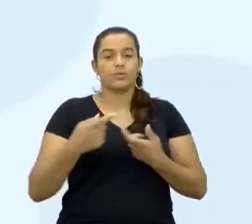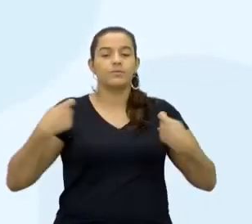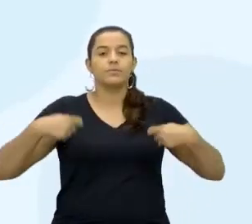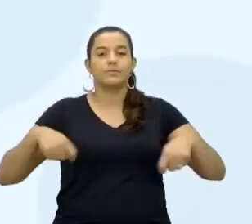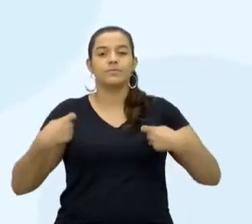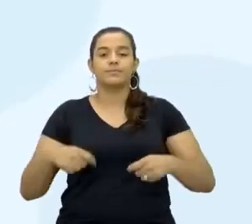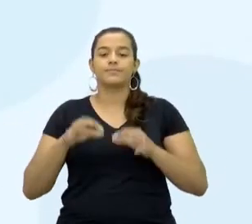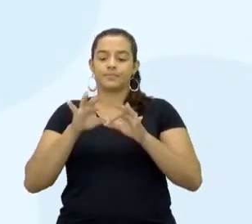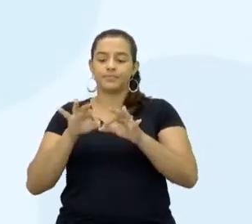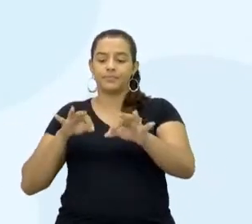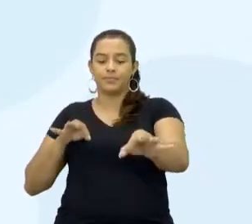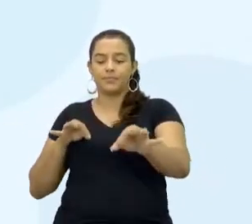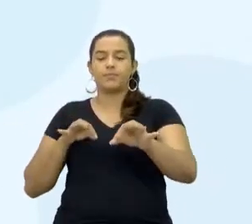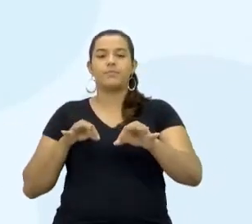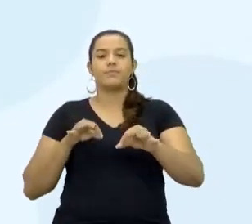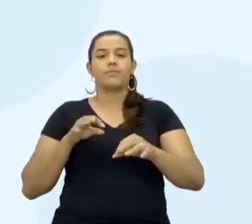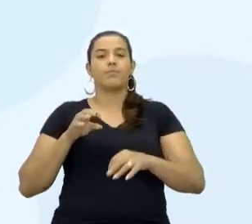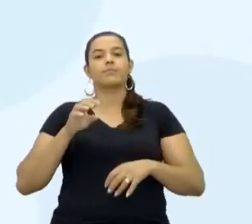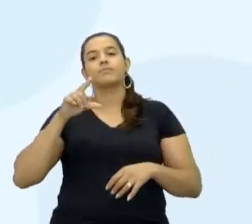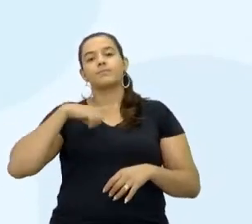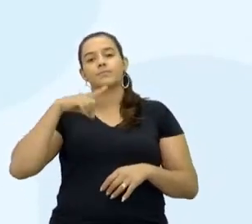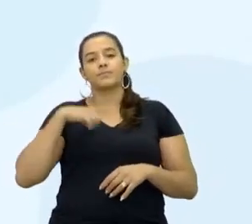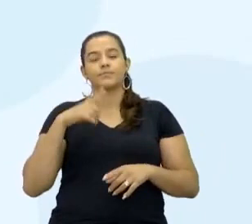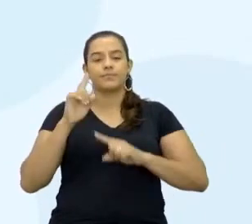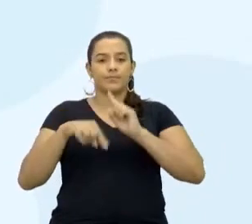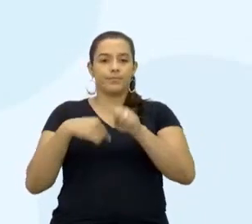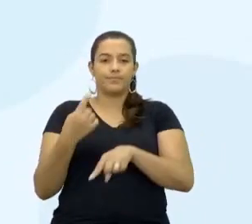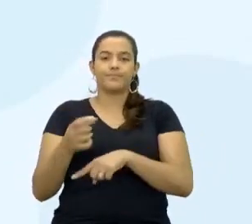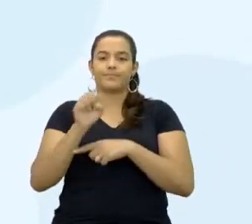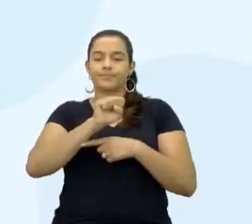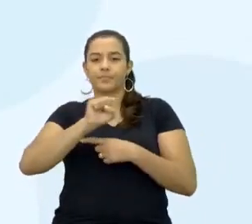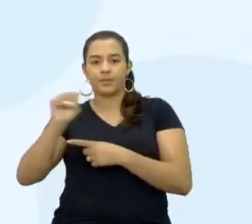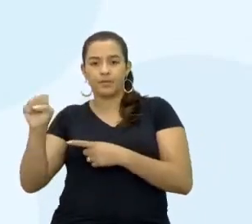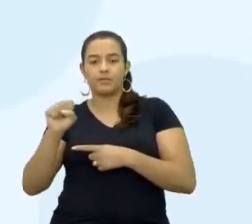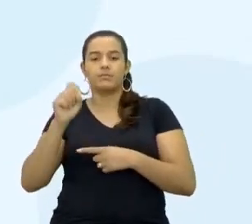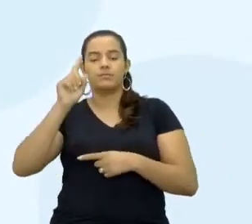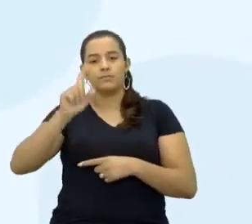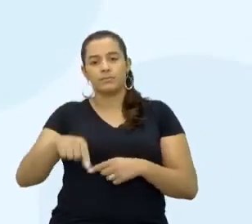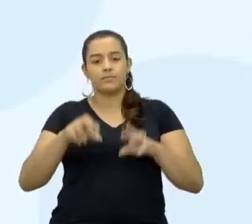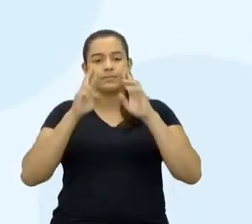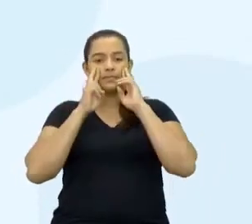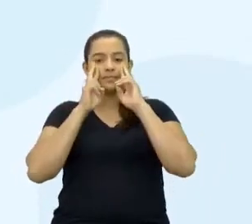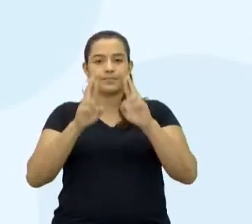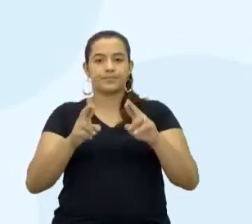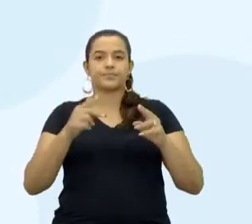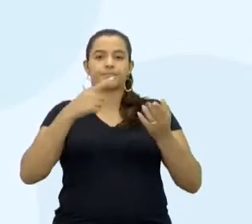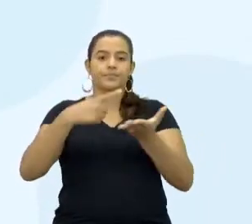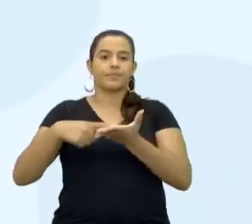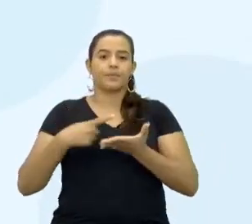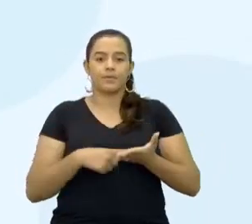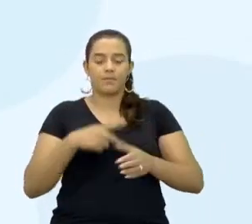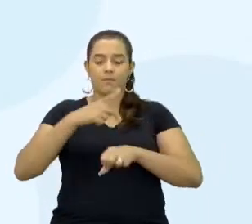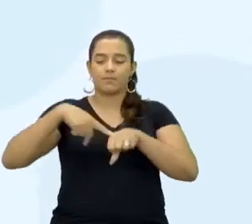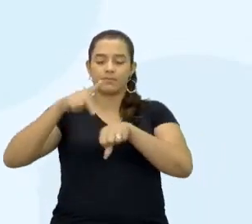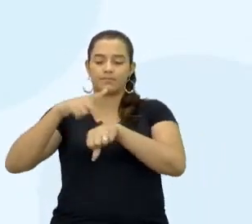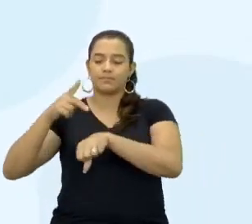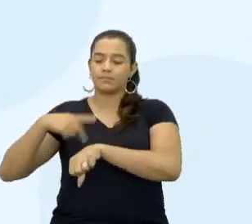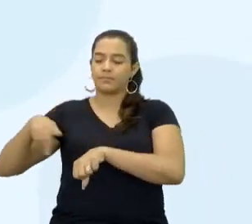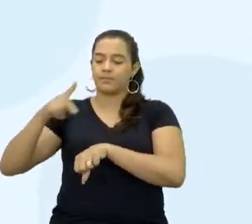metro e o tempo é dado em segundo. Então, vamos respeitar este acordo, né, que é feito aí entre os países, chamado